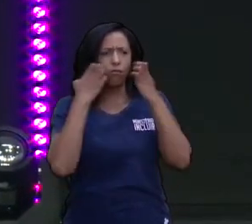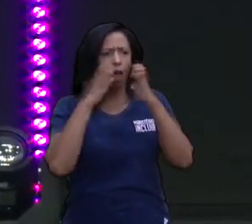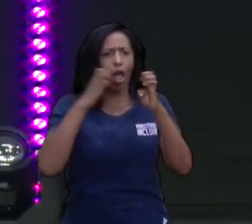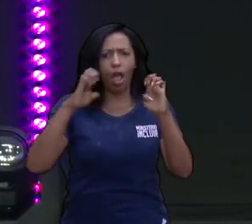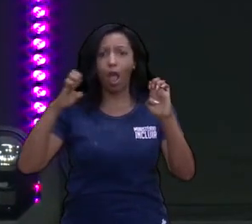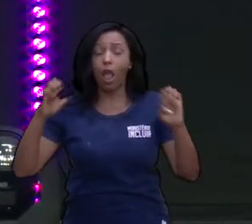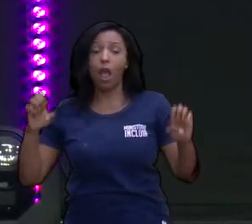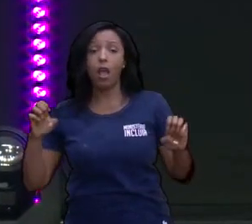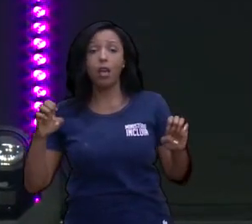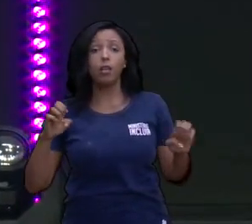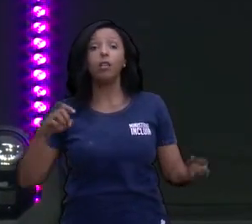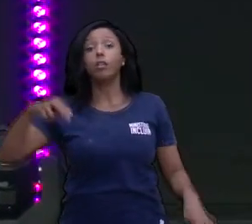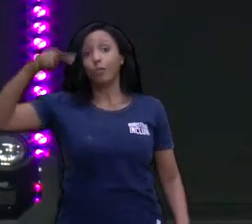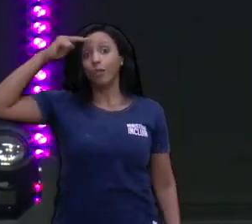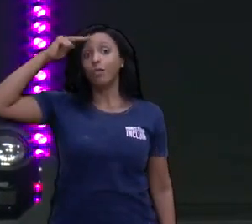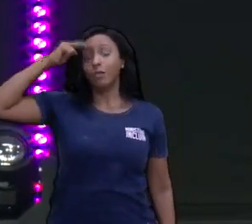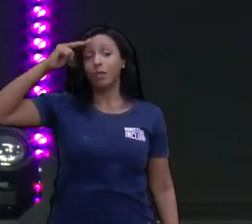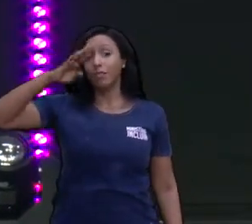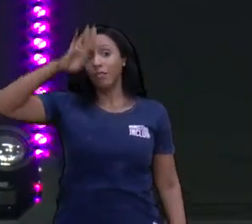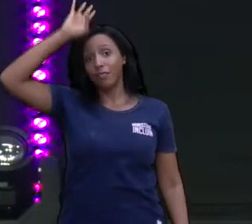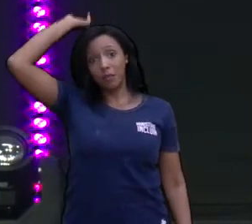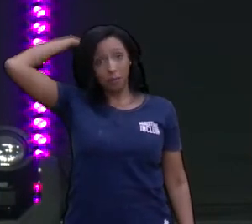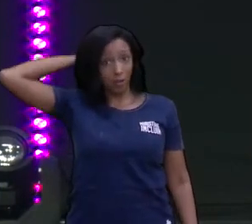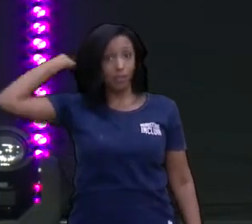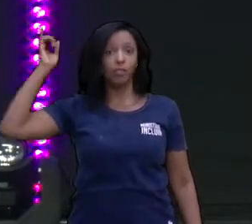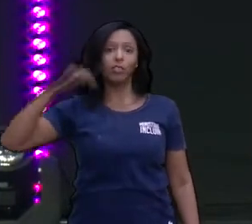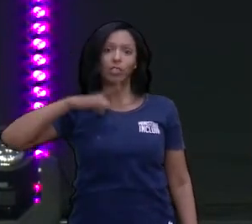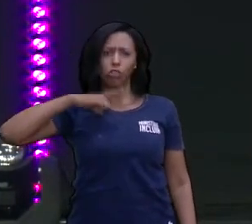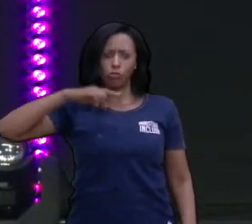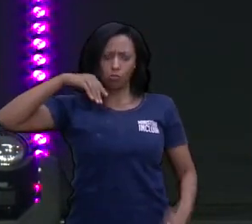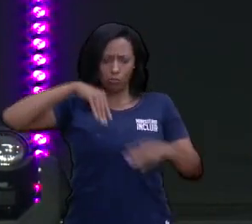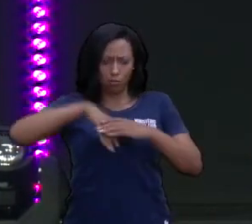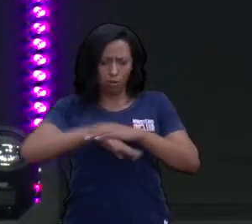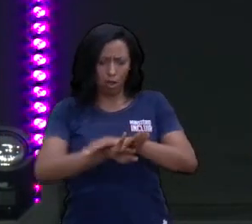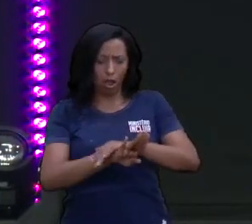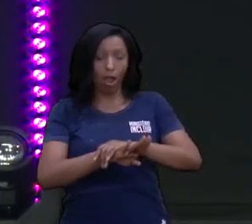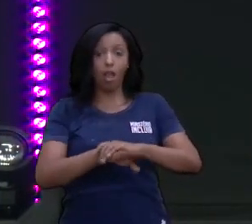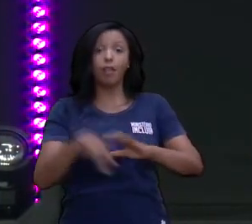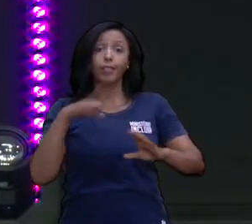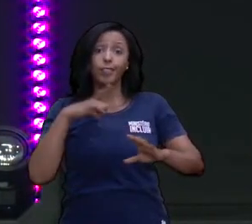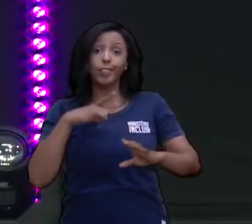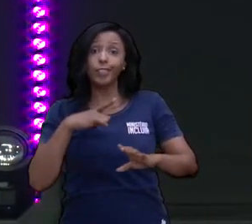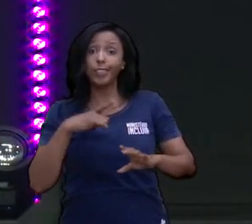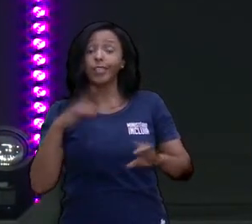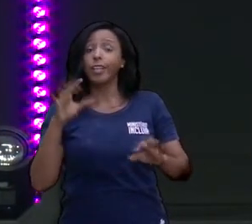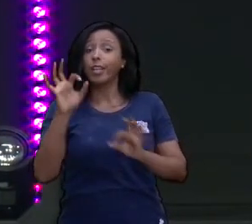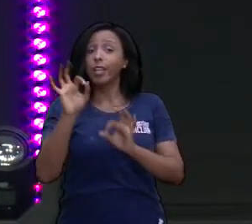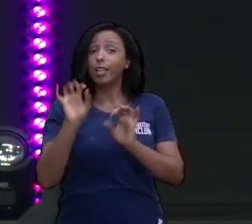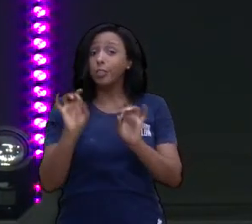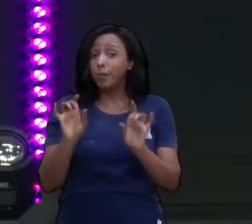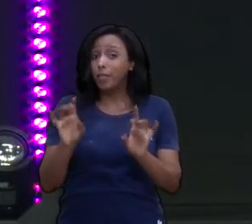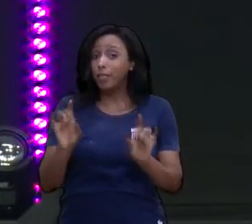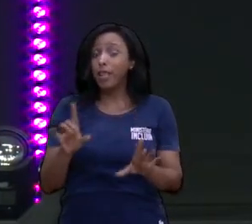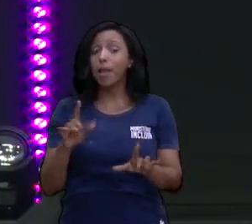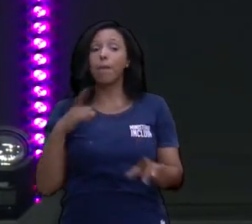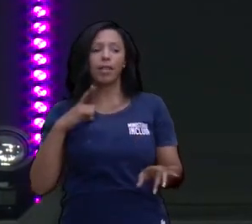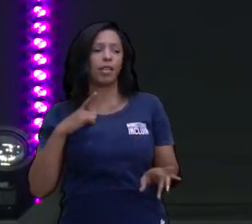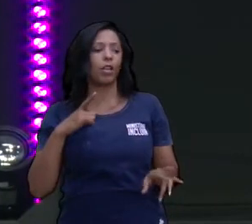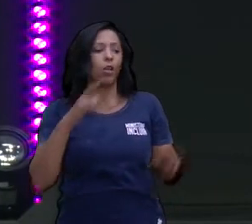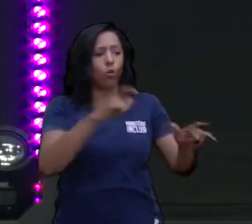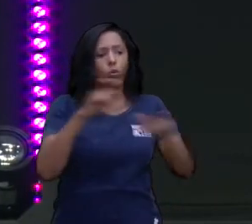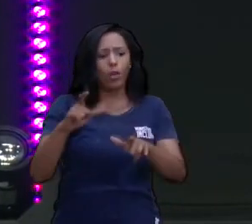cravos na sola para licitar em segurança e agilidade da caminhada e corrida para o lugares escarpadas Se